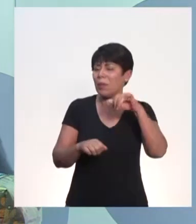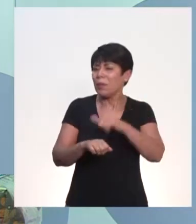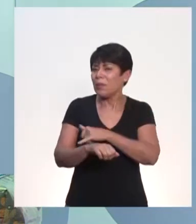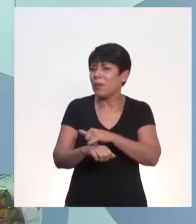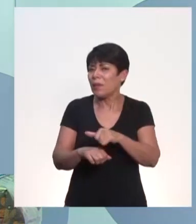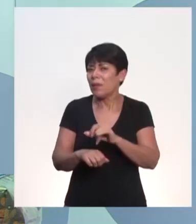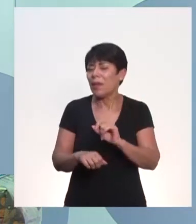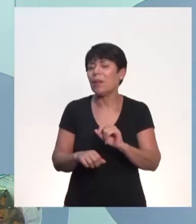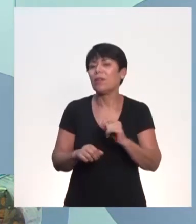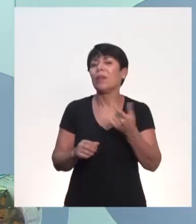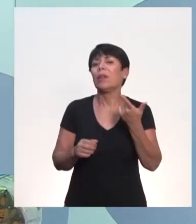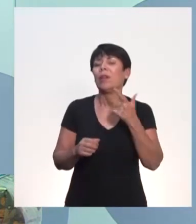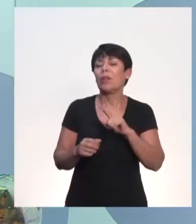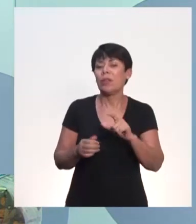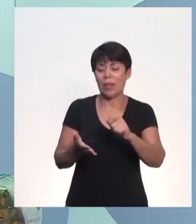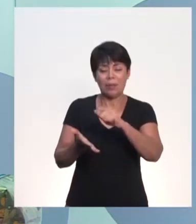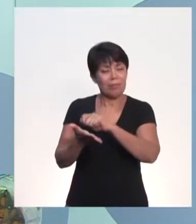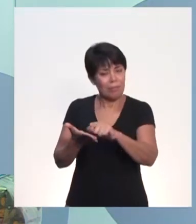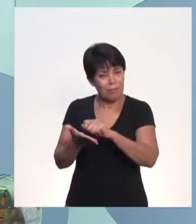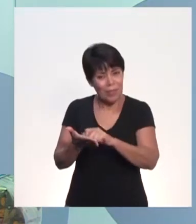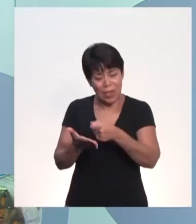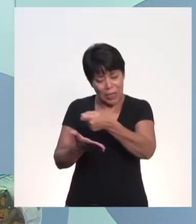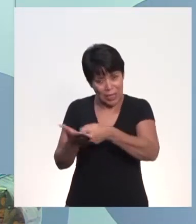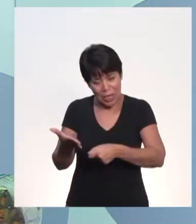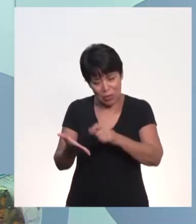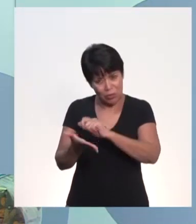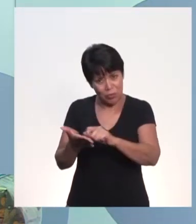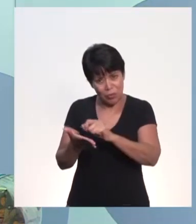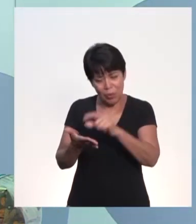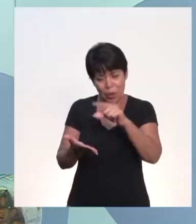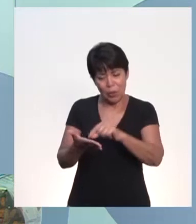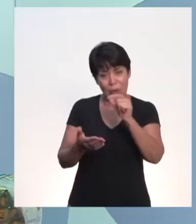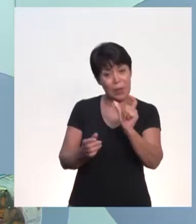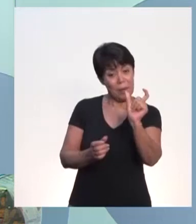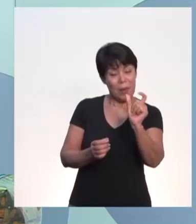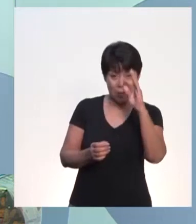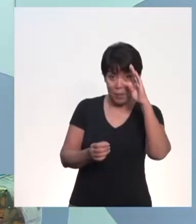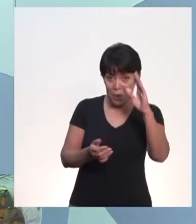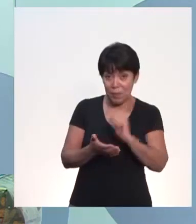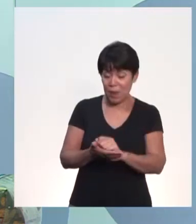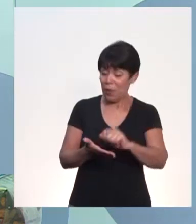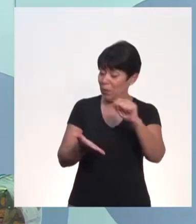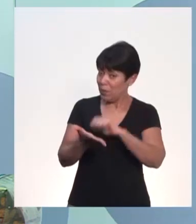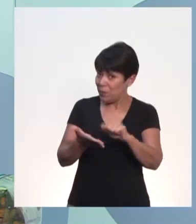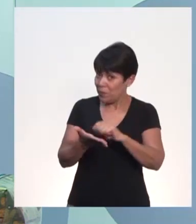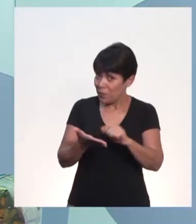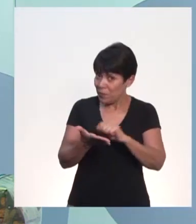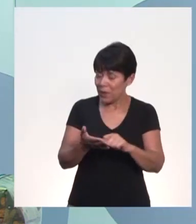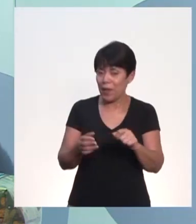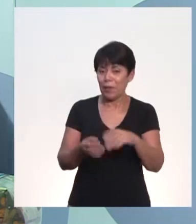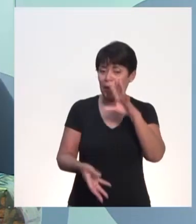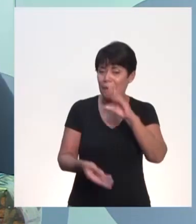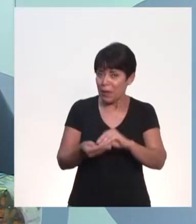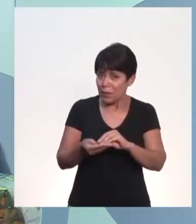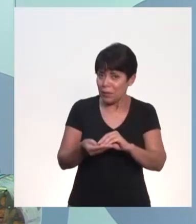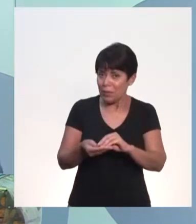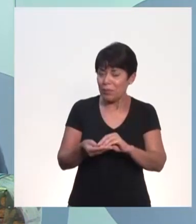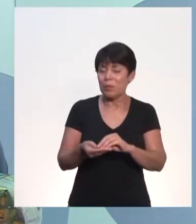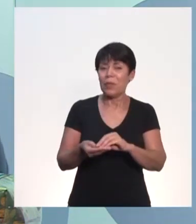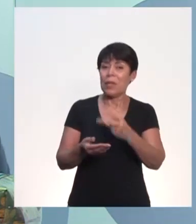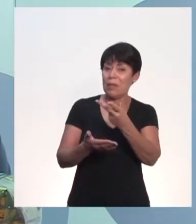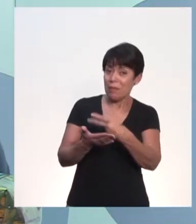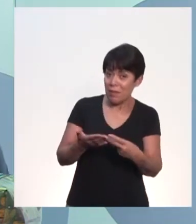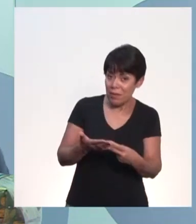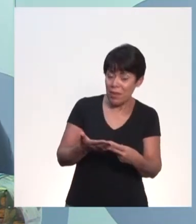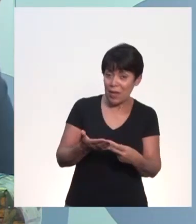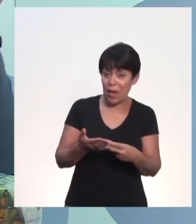ter grifar texto, palavra-chave, fazer anotações, resumir, desenhar